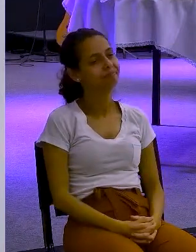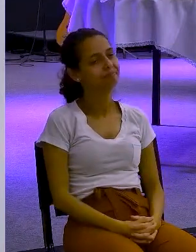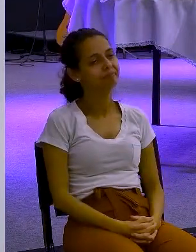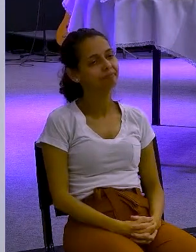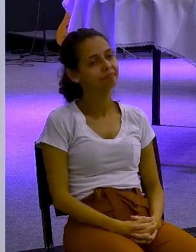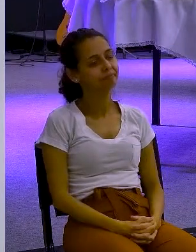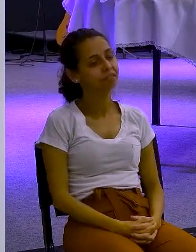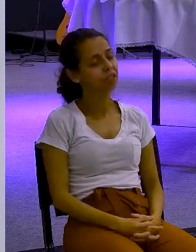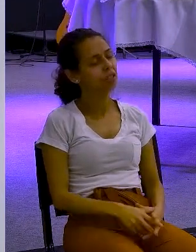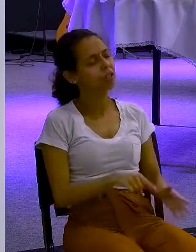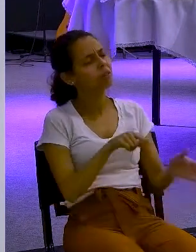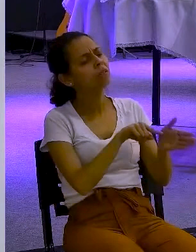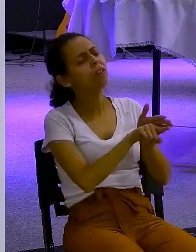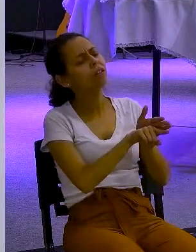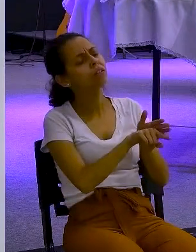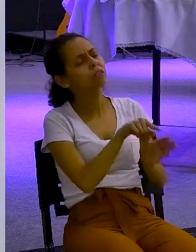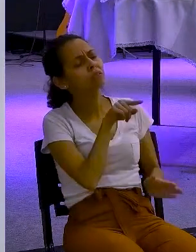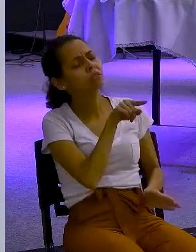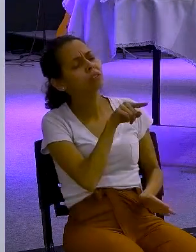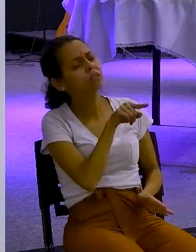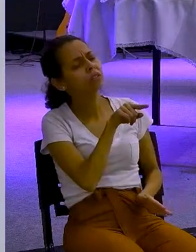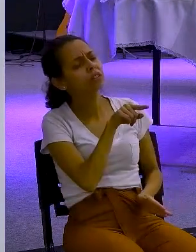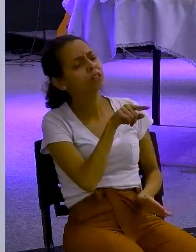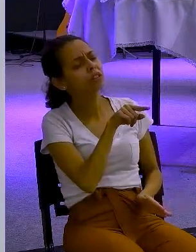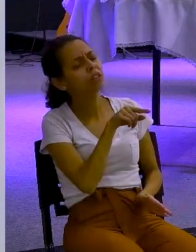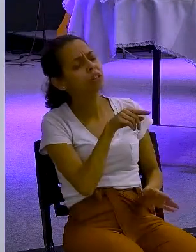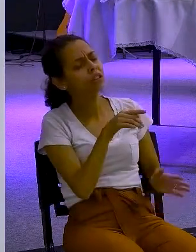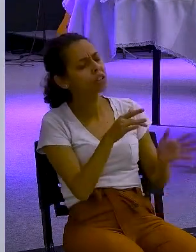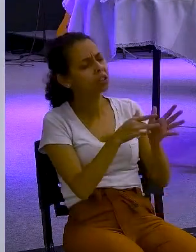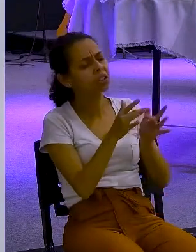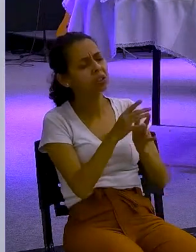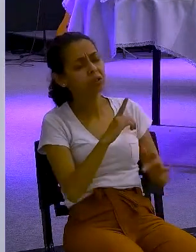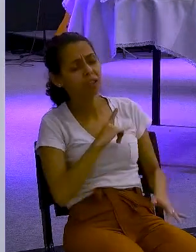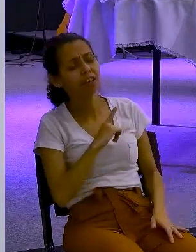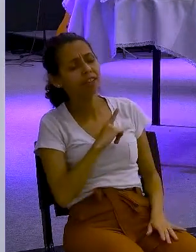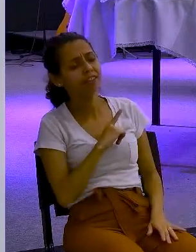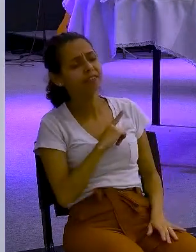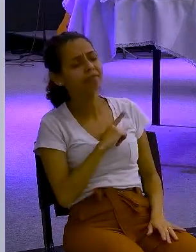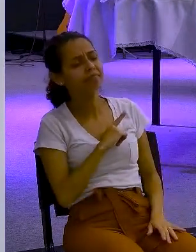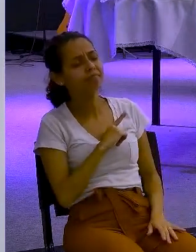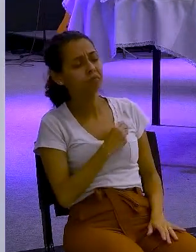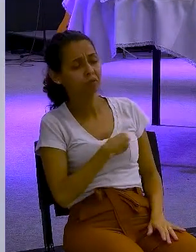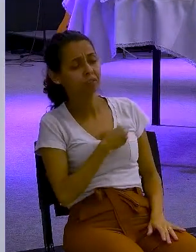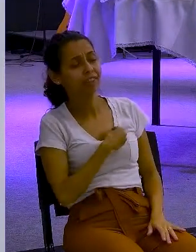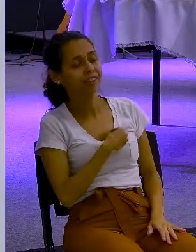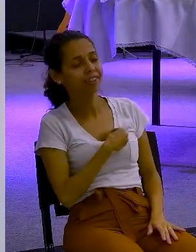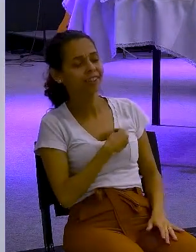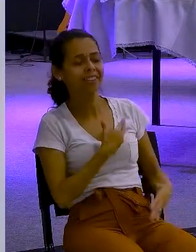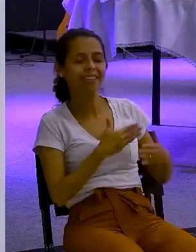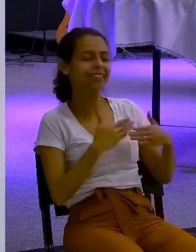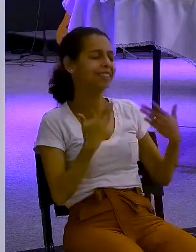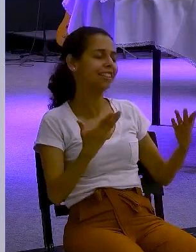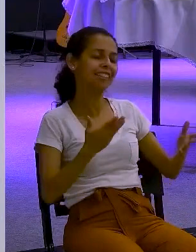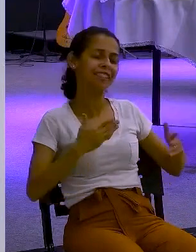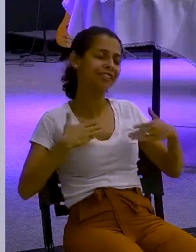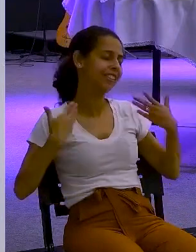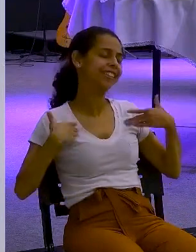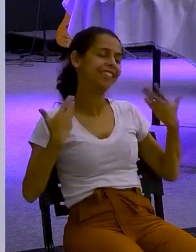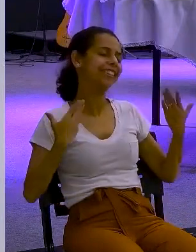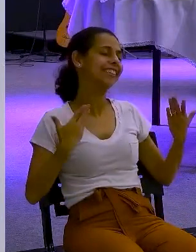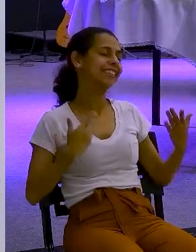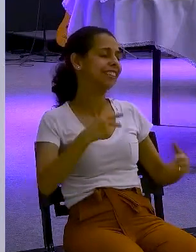Se você tem Jesus em sua vida, você é contente, você é feliz. Se Jesus está presente no seu lar, o seu lar é uma